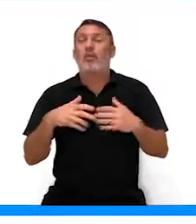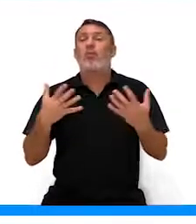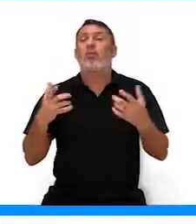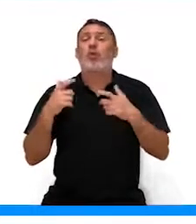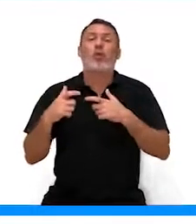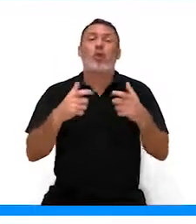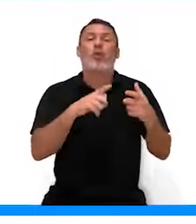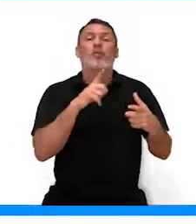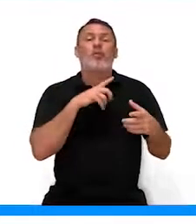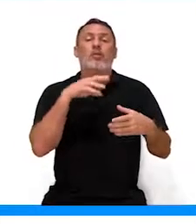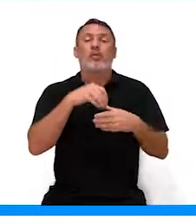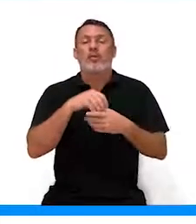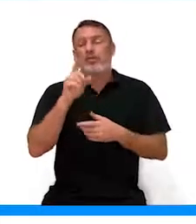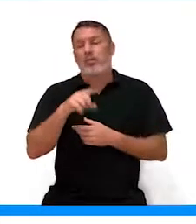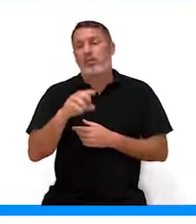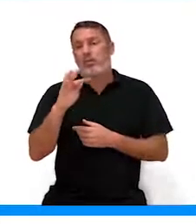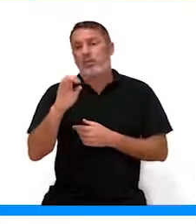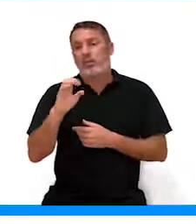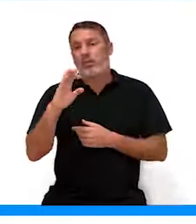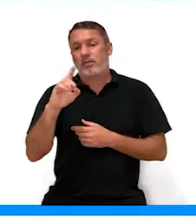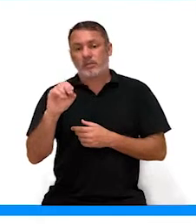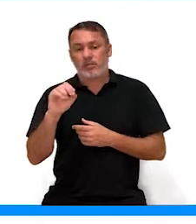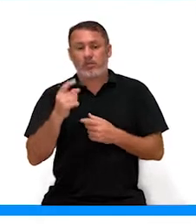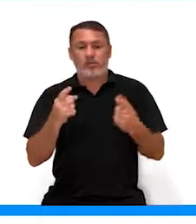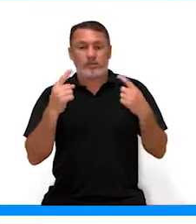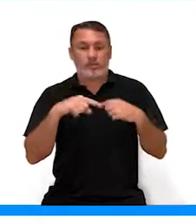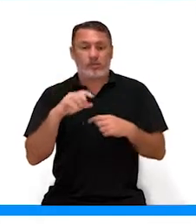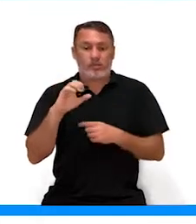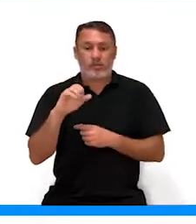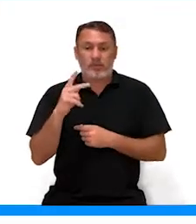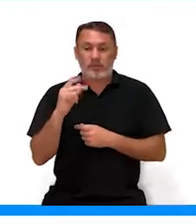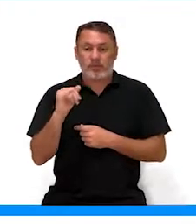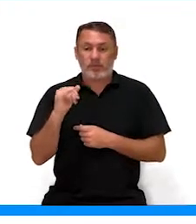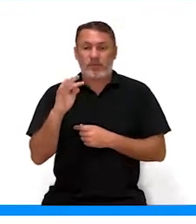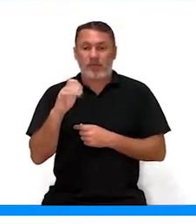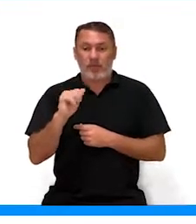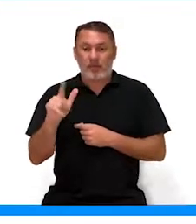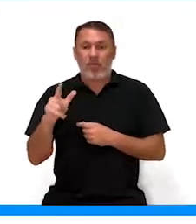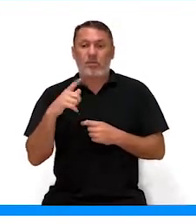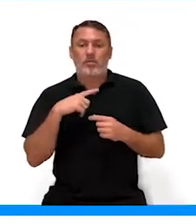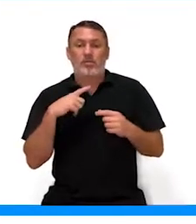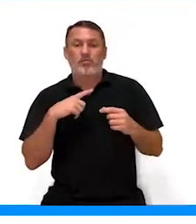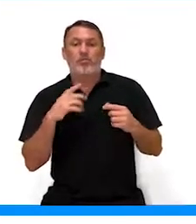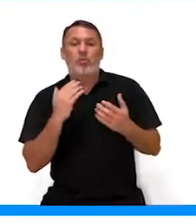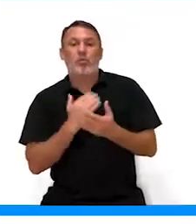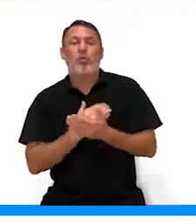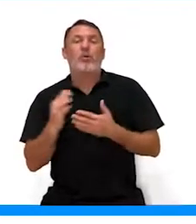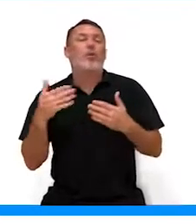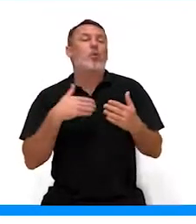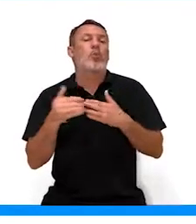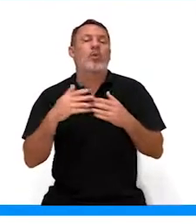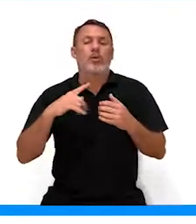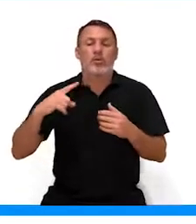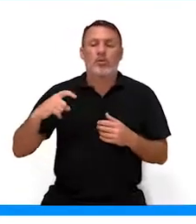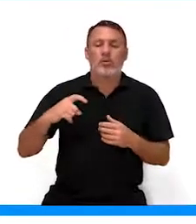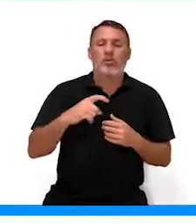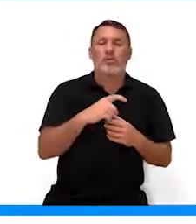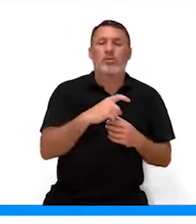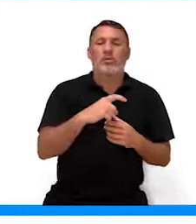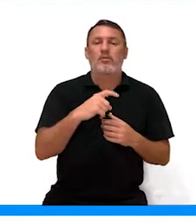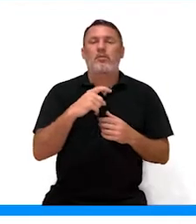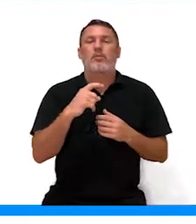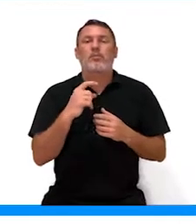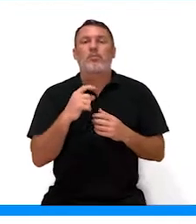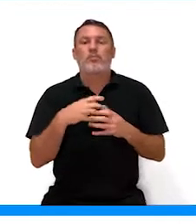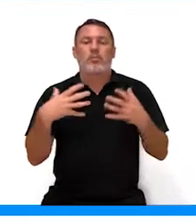funções de acordo com o local no qual ele está presente. O tecido epitelial, ele pode ser originado por qualquer